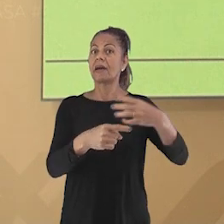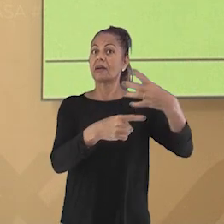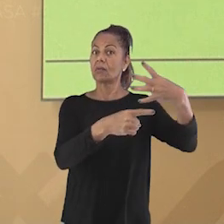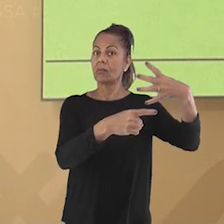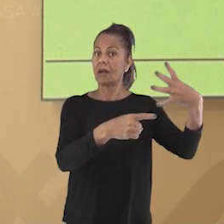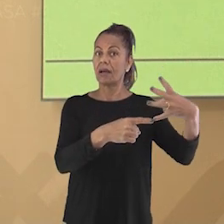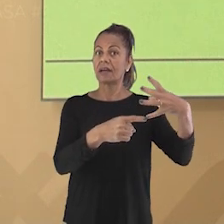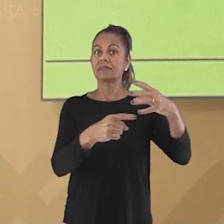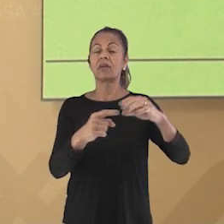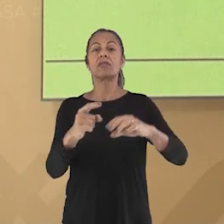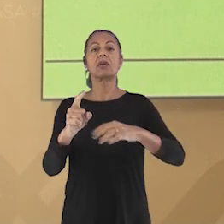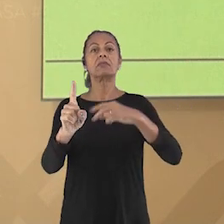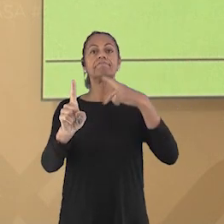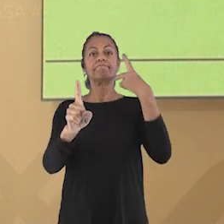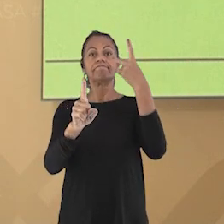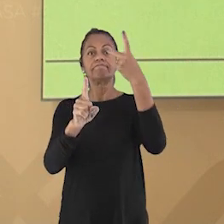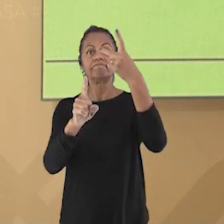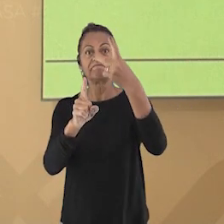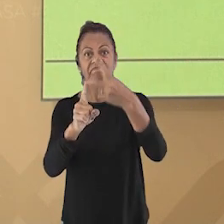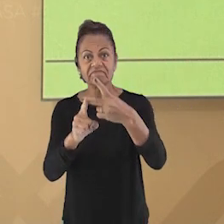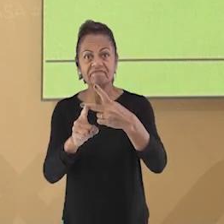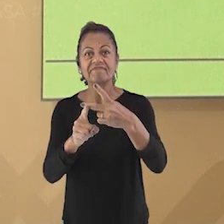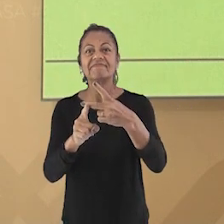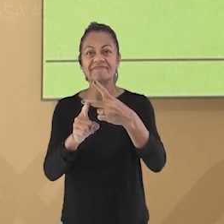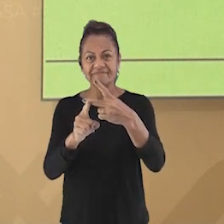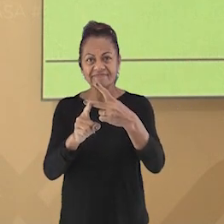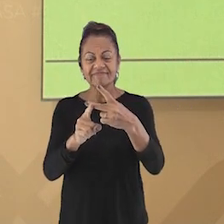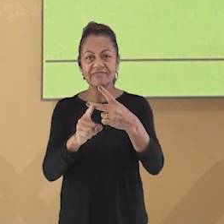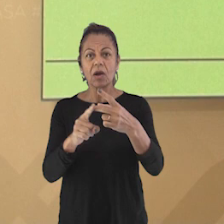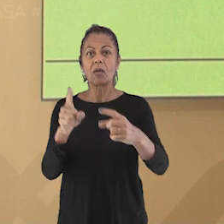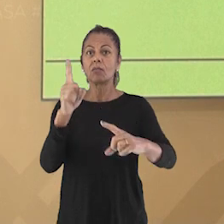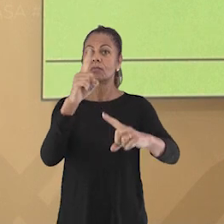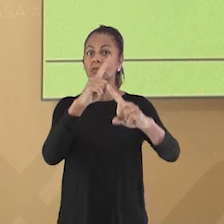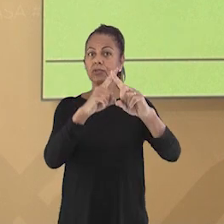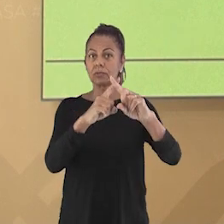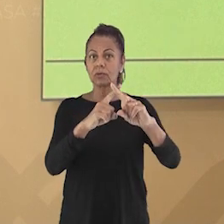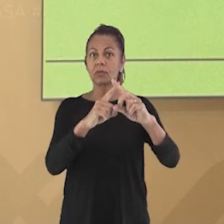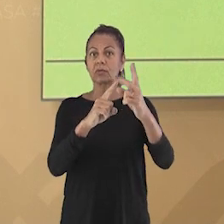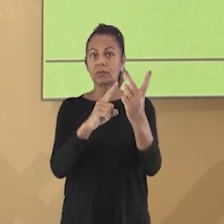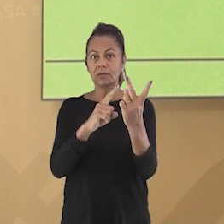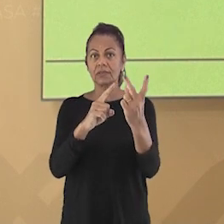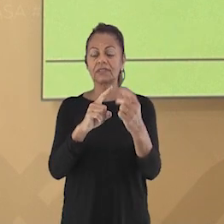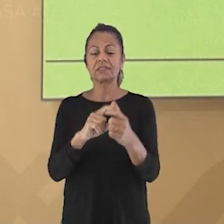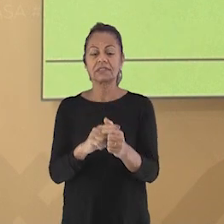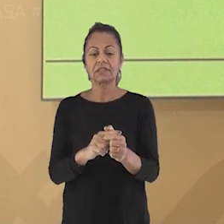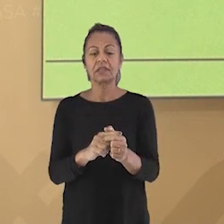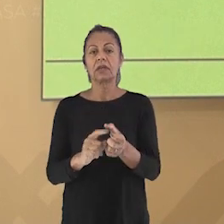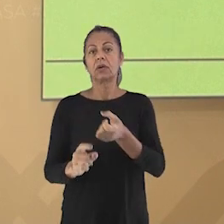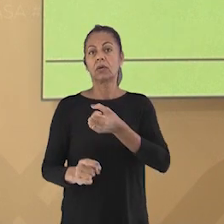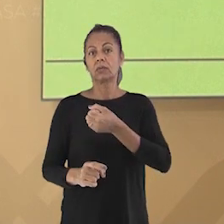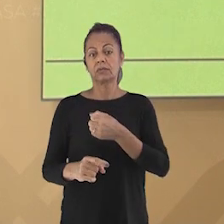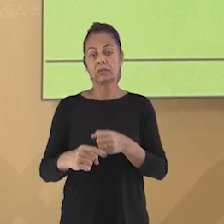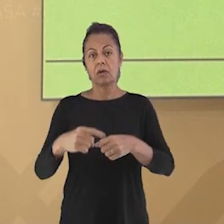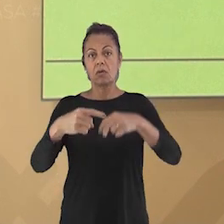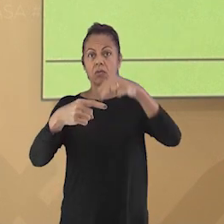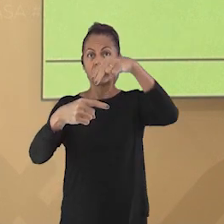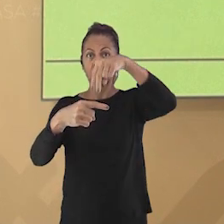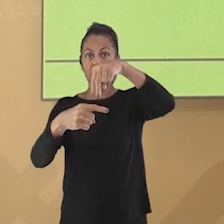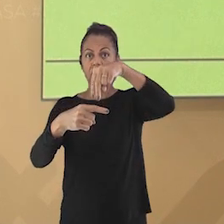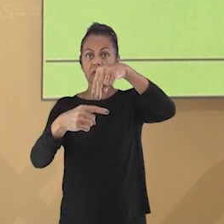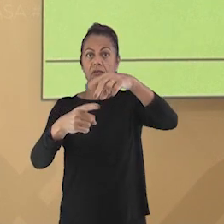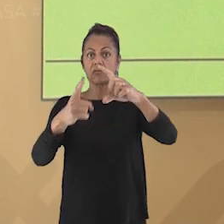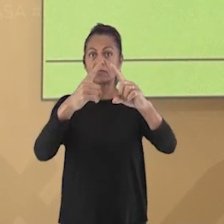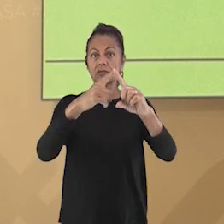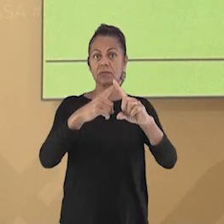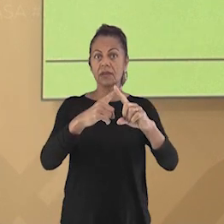multiplicamos 2 vezes 2 para dar 4. Desse jeito, podemos dizer que o numerador foi multiplicado